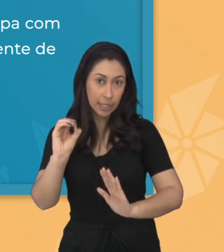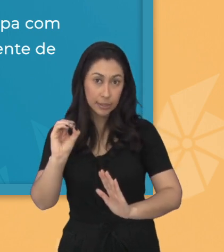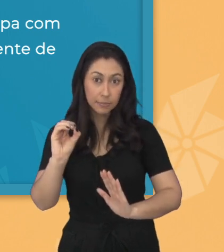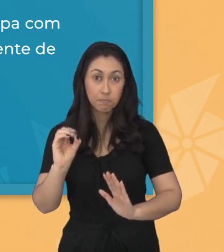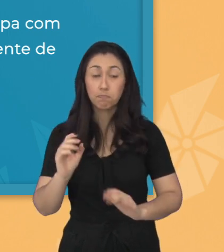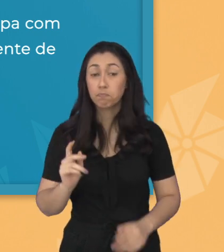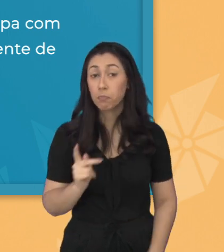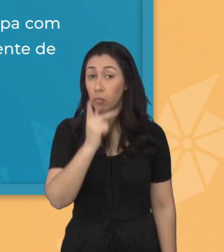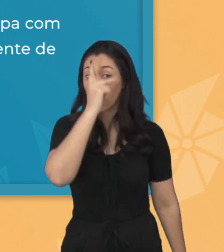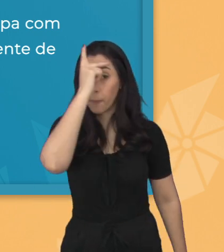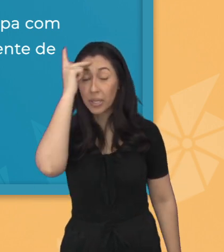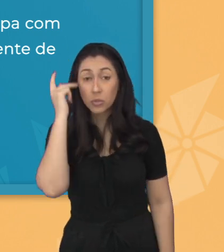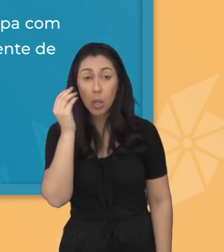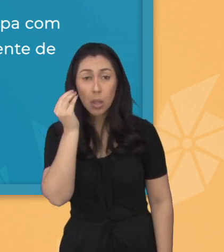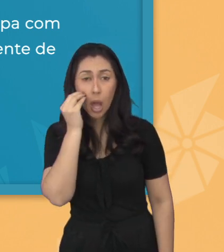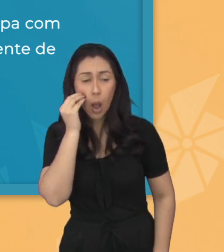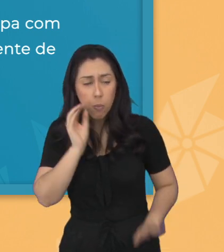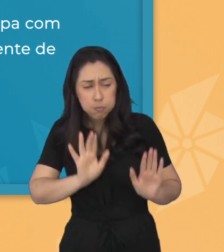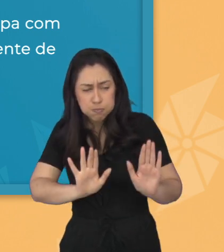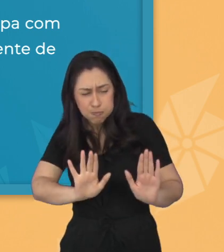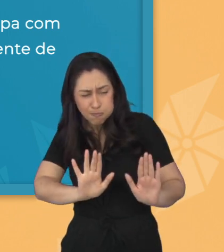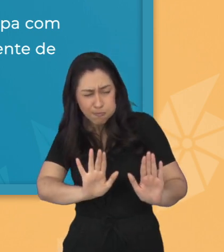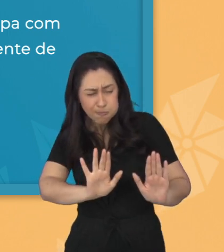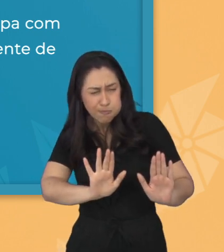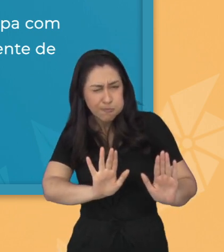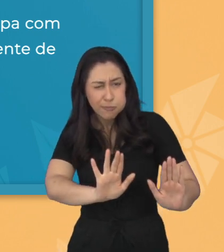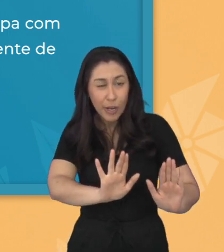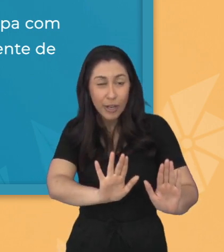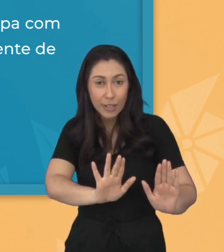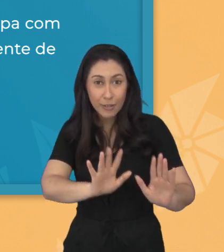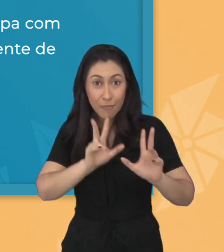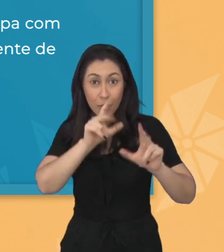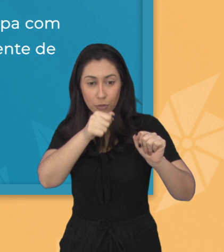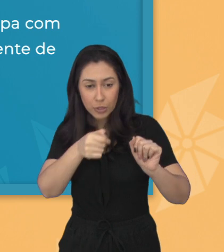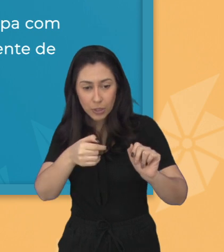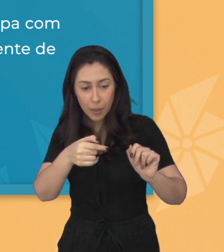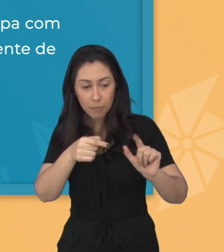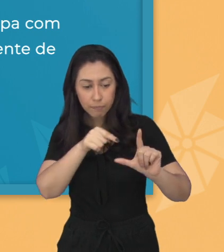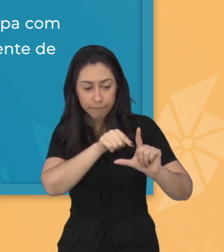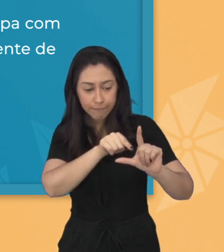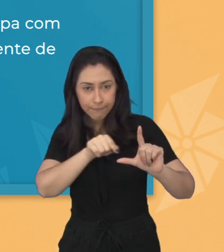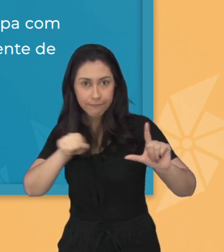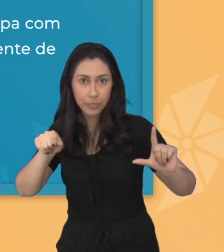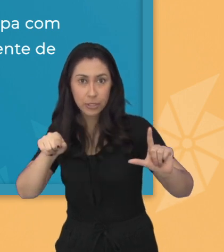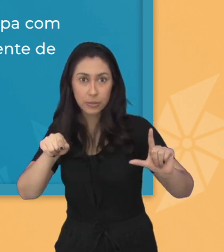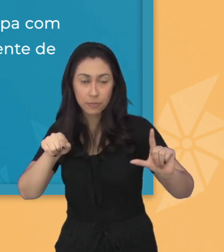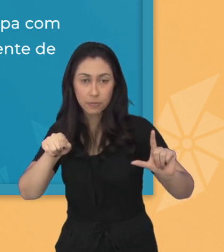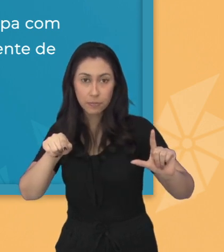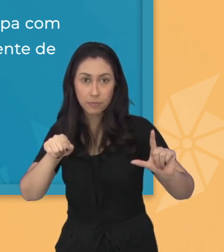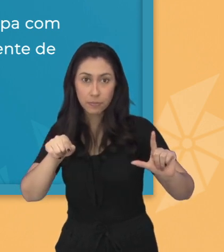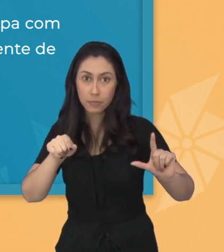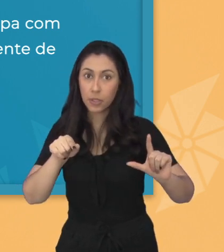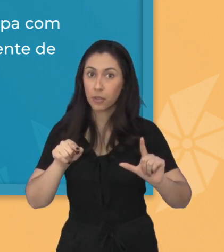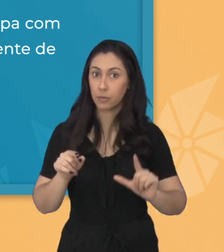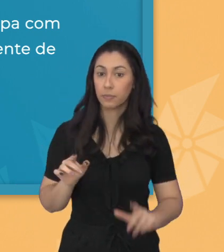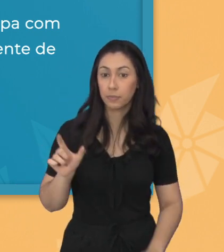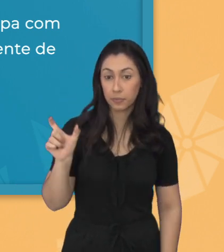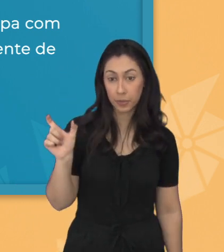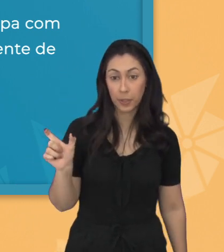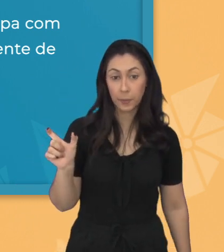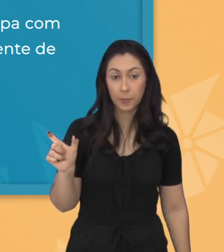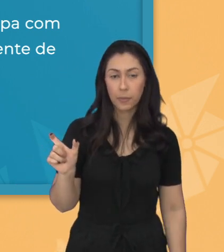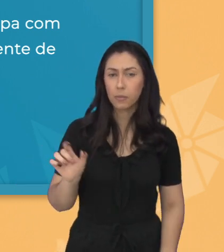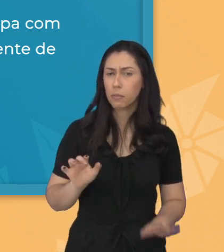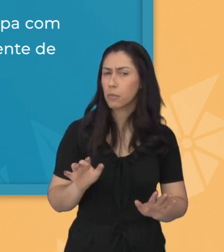pessoa vai empurrar o guarda-roupa com uma força horizontal de intensidade F. A.